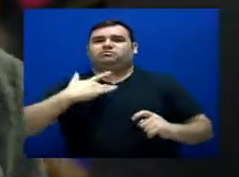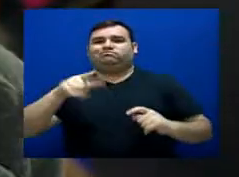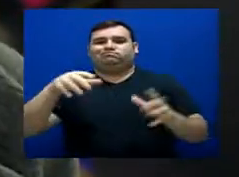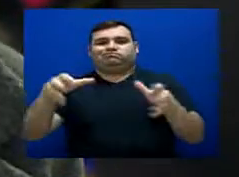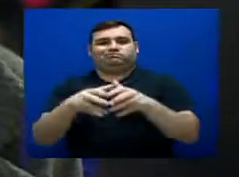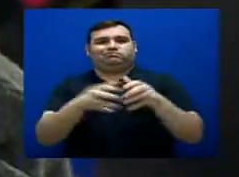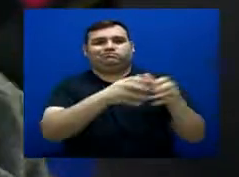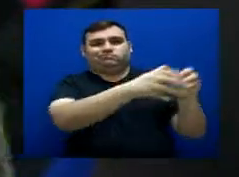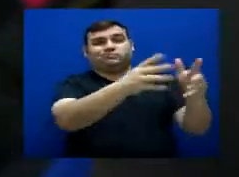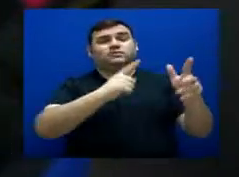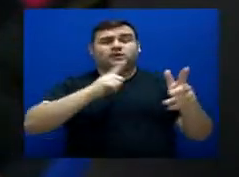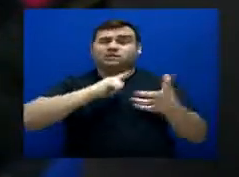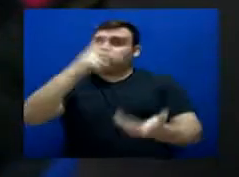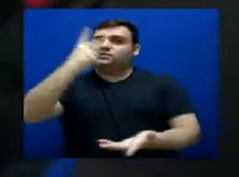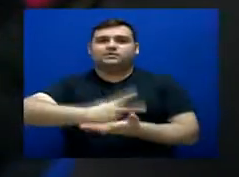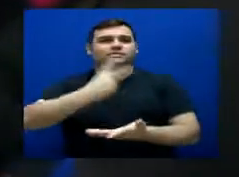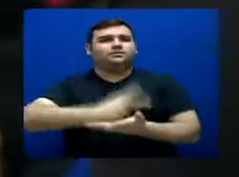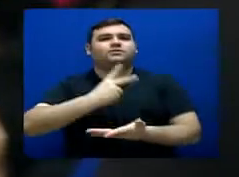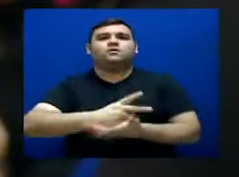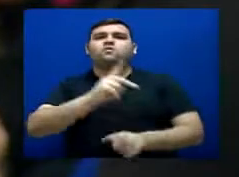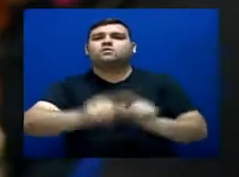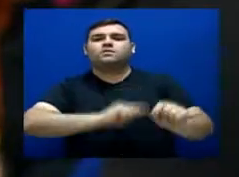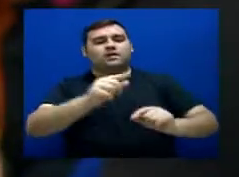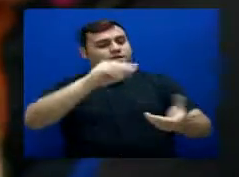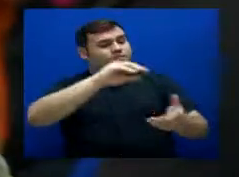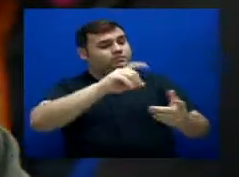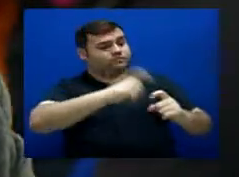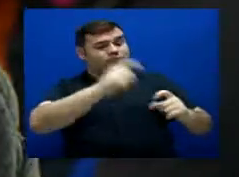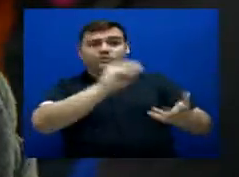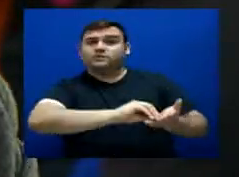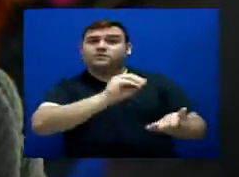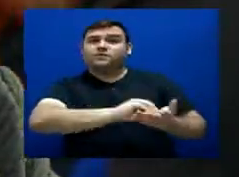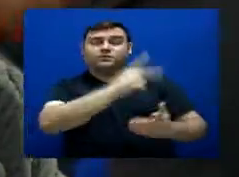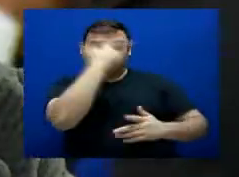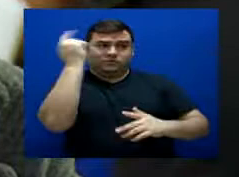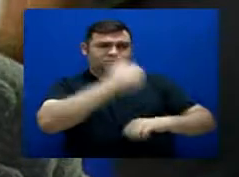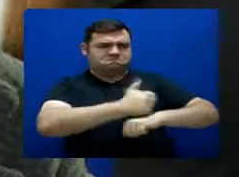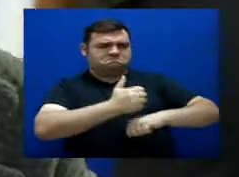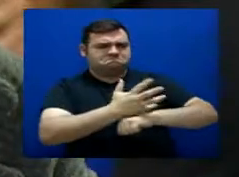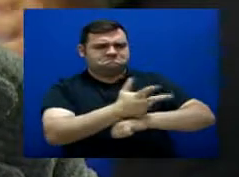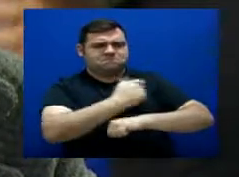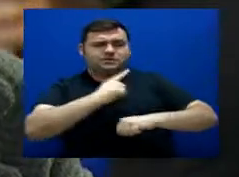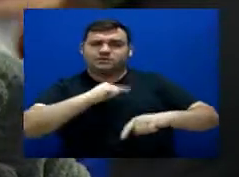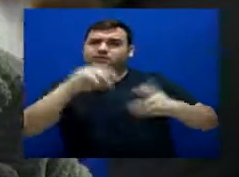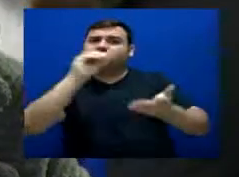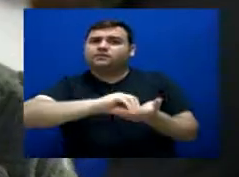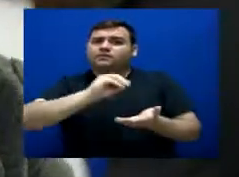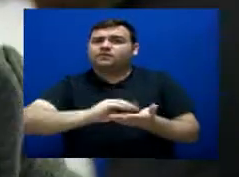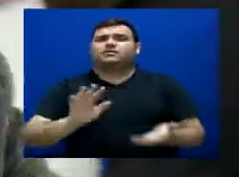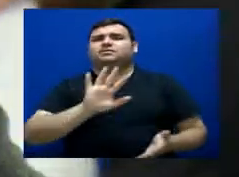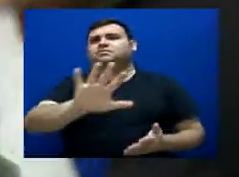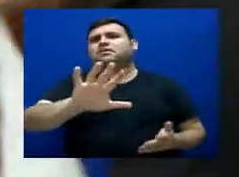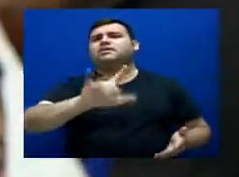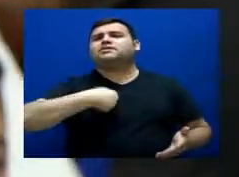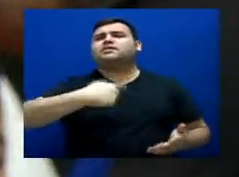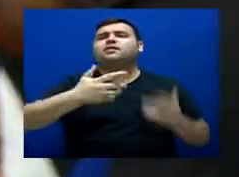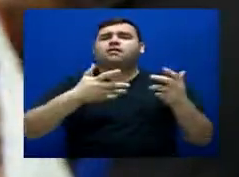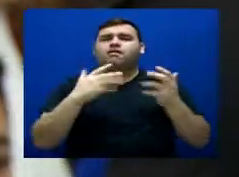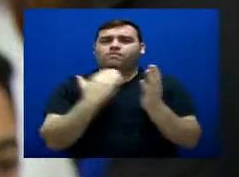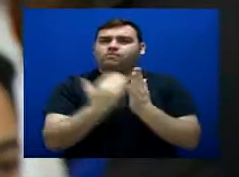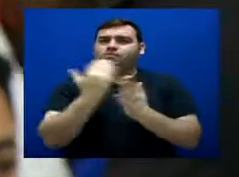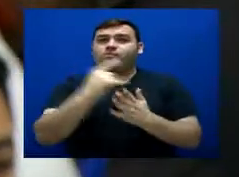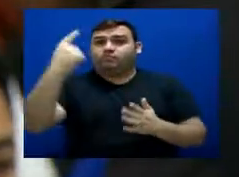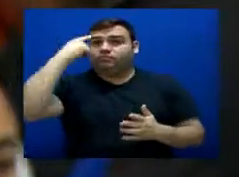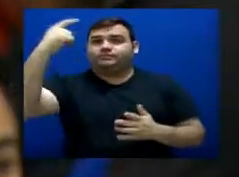E nós temos uma constante de falta de médicos e de profissionais, né, da saúde pública. Mas eu quero fazer